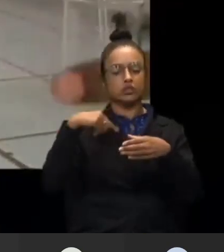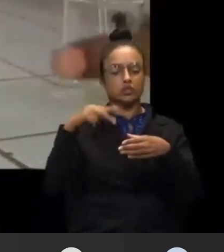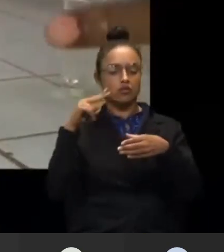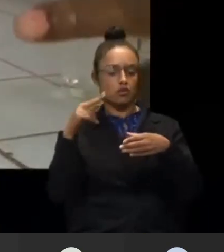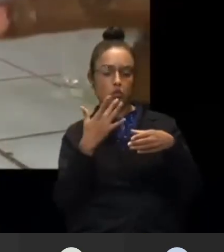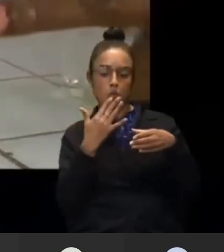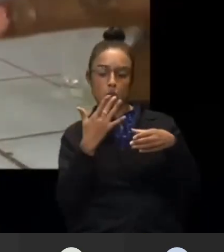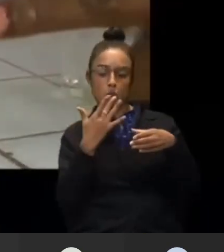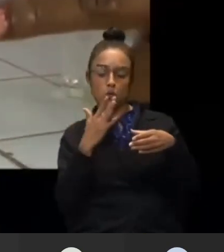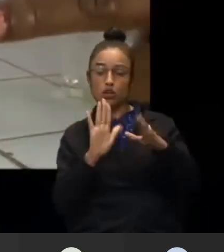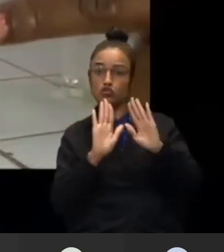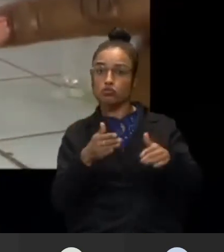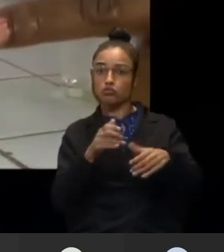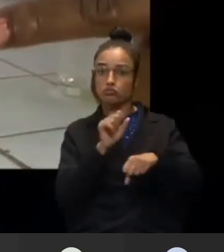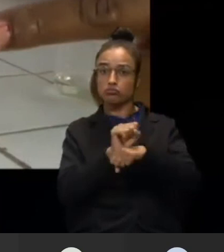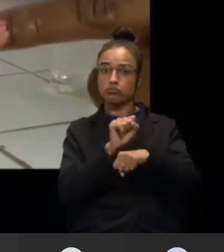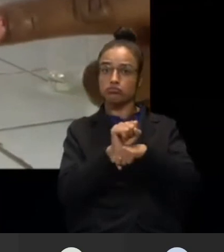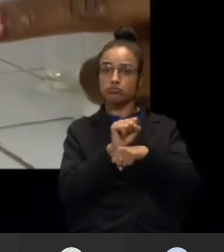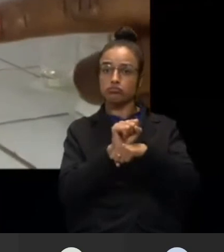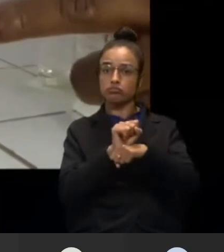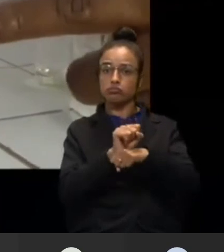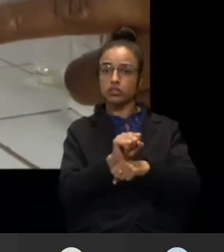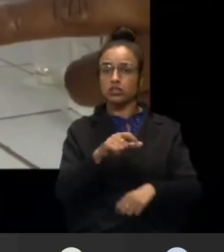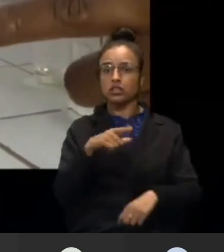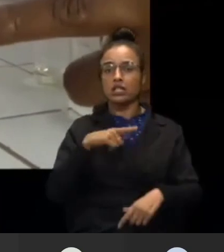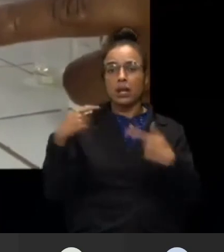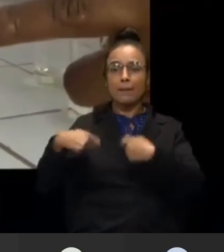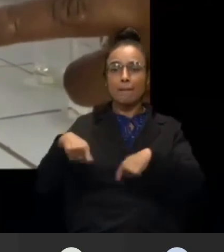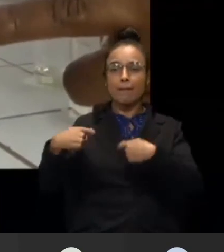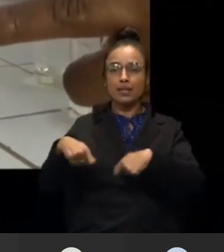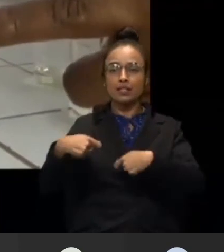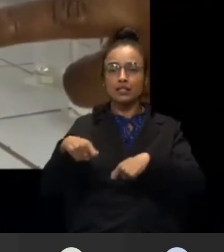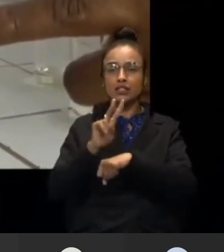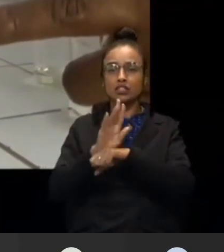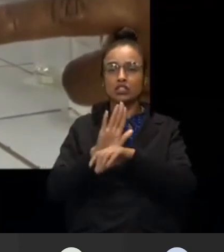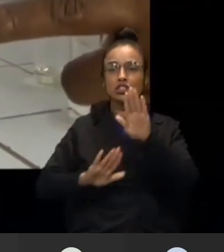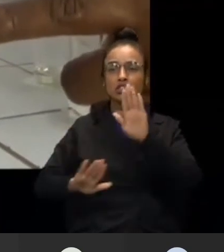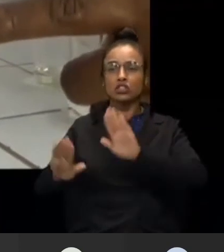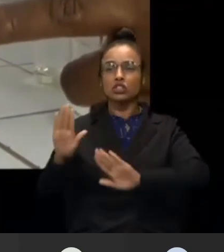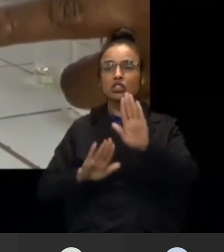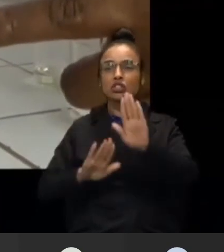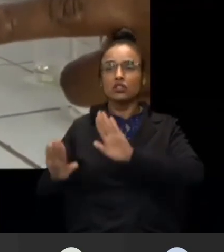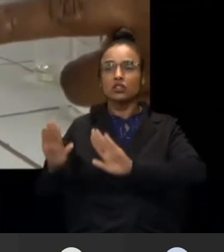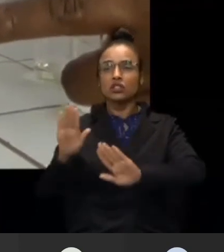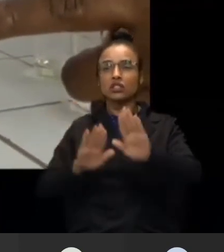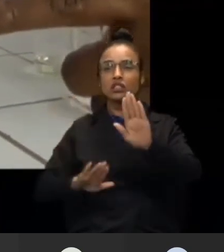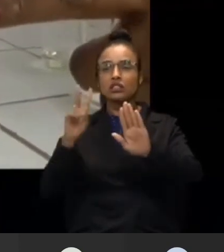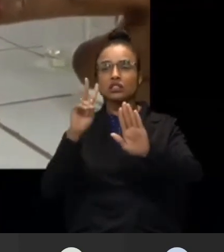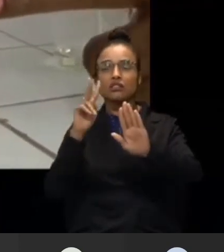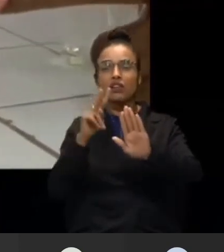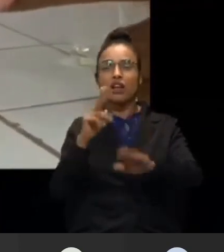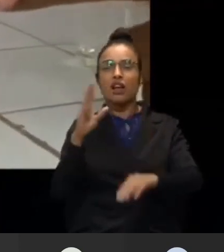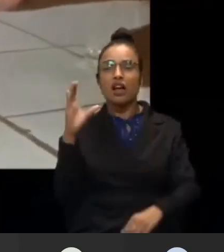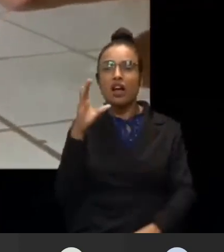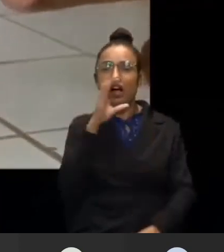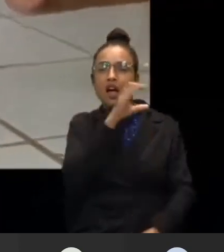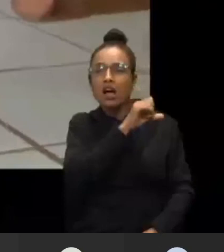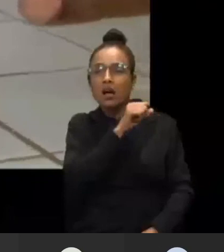Então ficou a coloração rosa, tem que ter bastante cuidado porque ela é muito rápida.